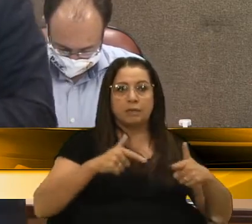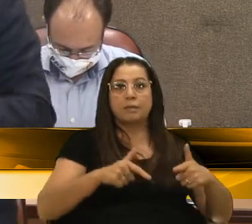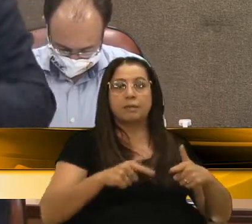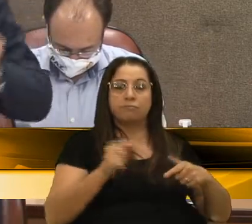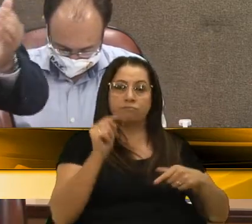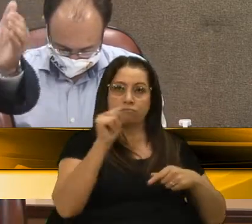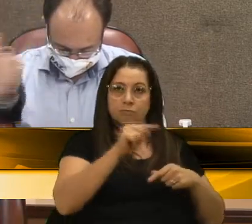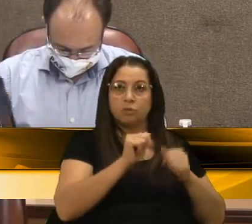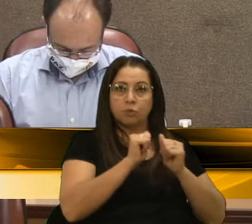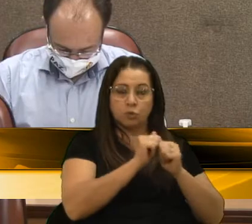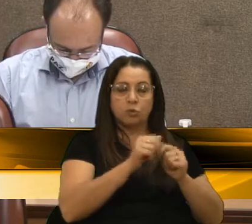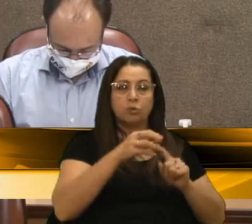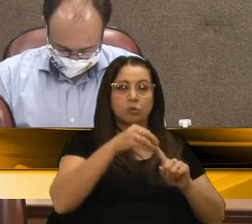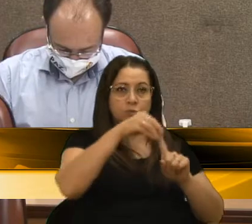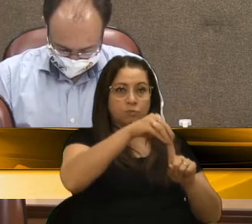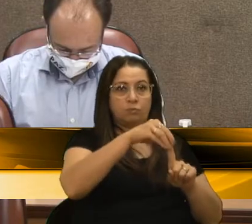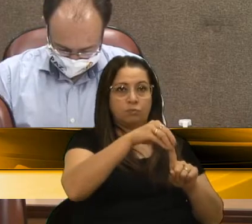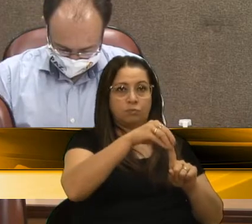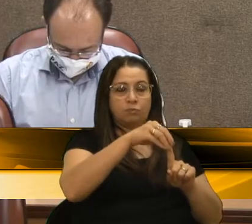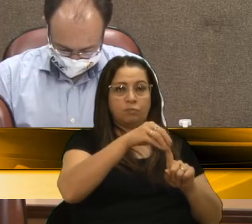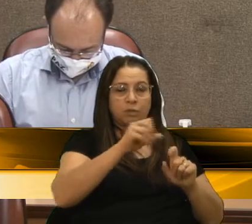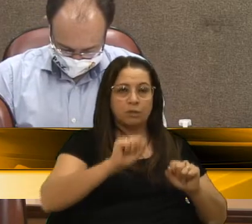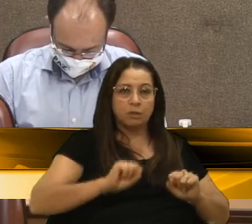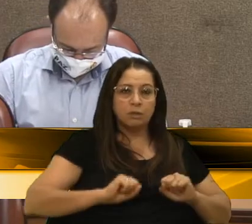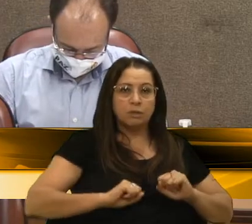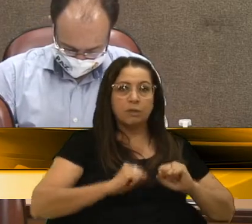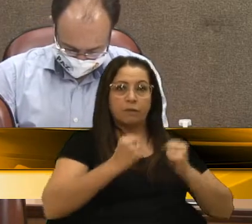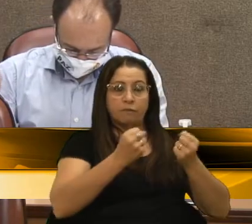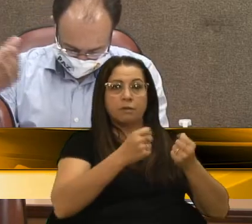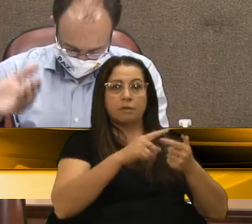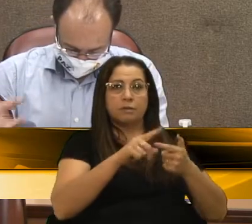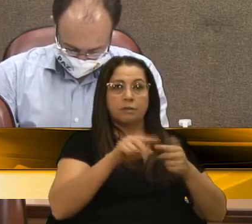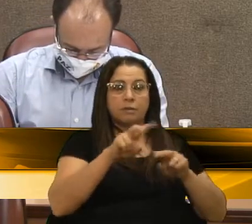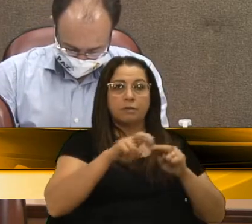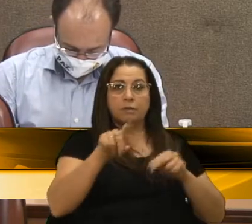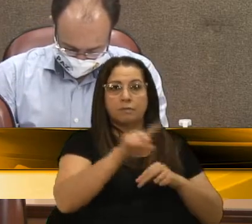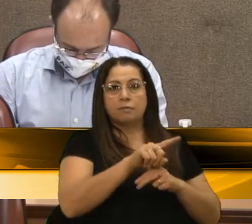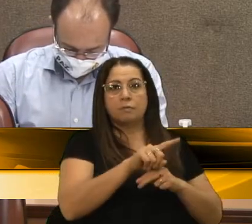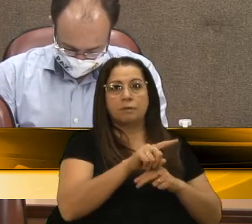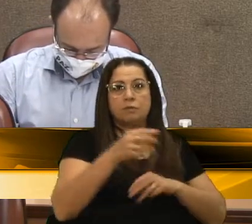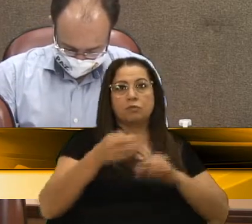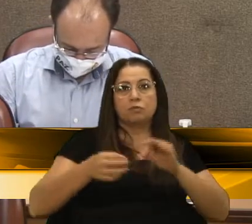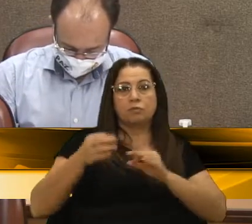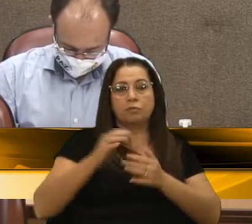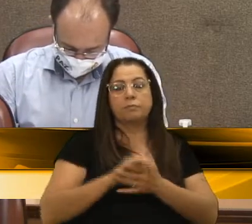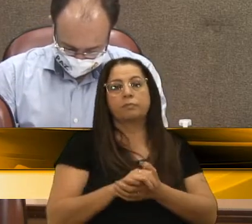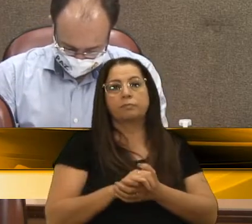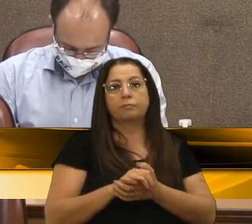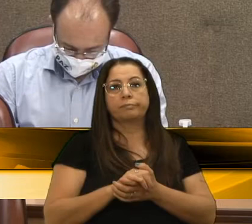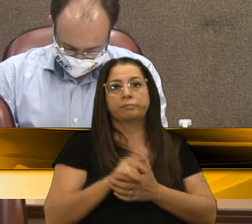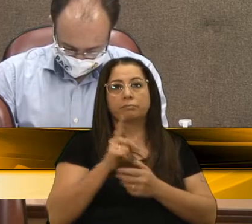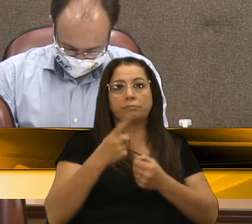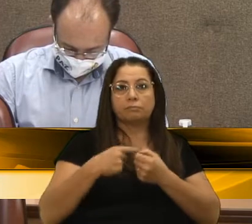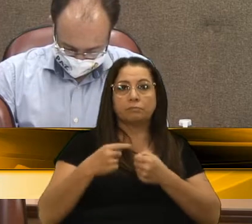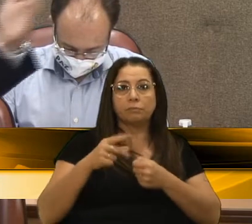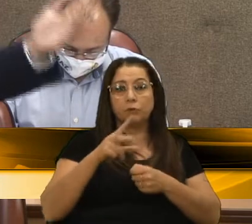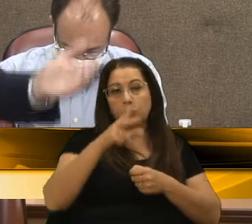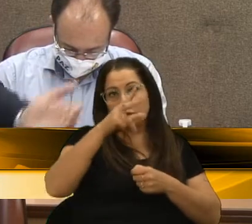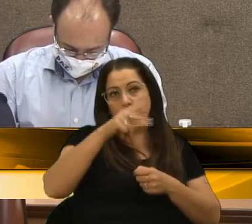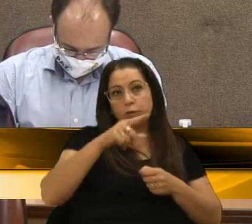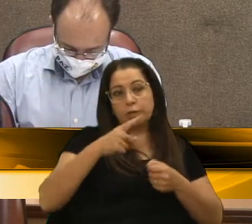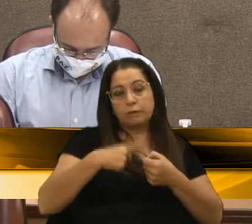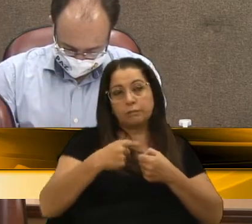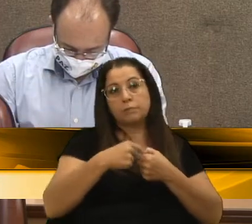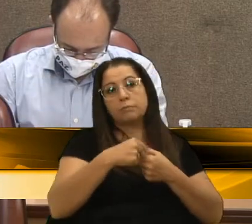impetradas, principalmente na defesa do município, nas causas judiciais em que o município é parte, nas